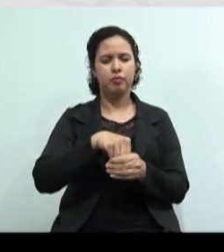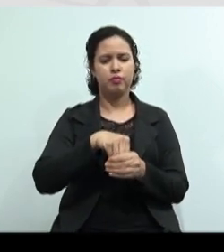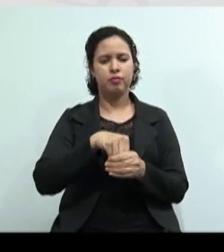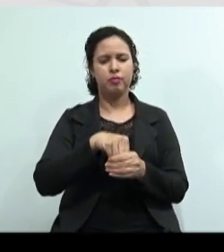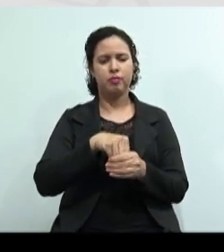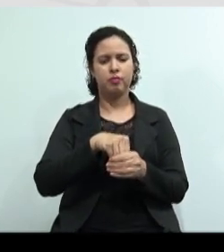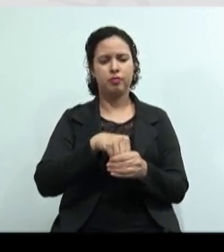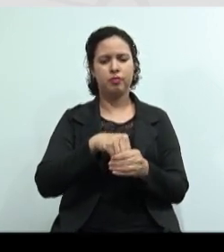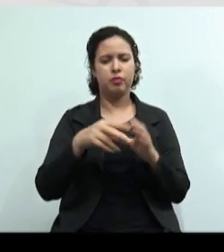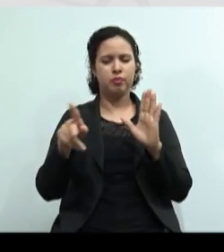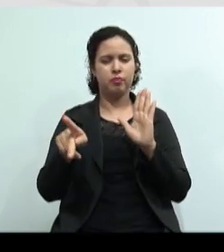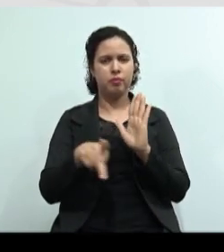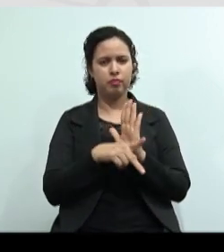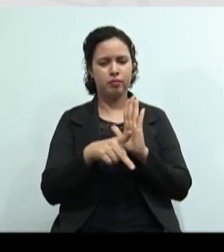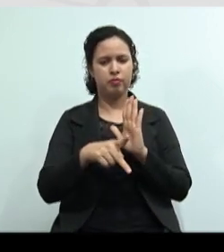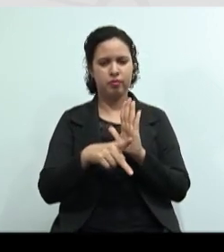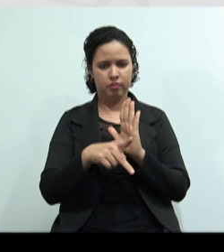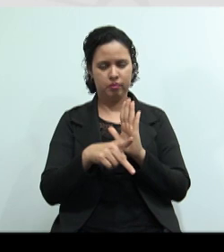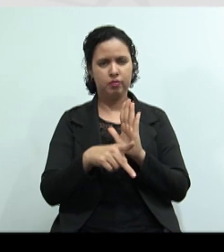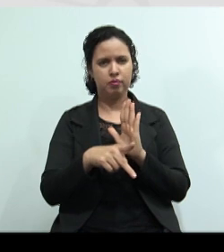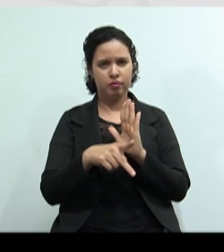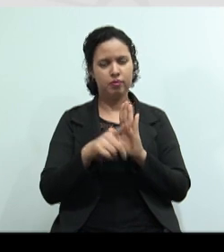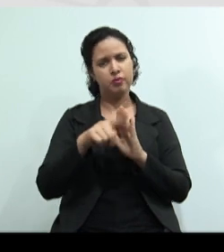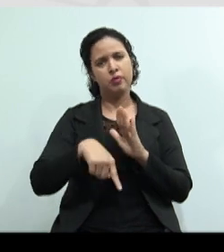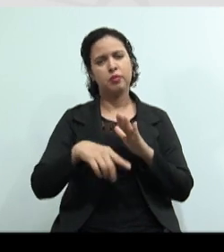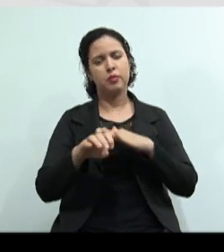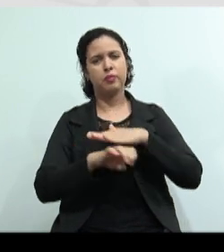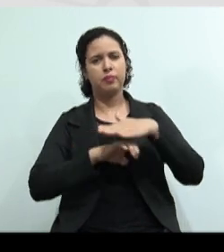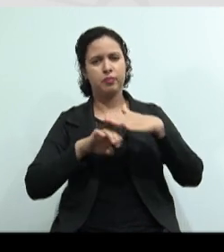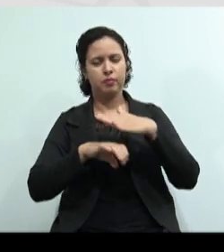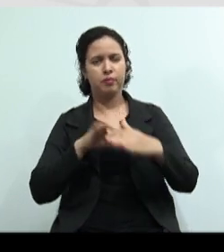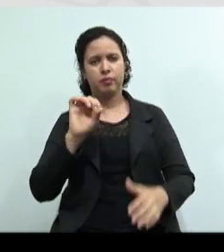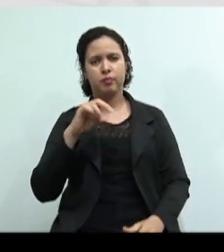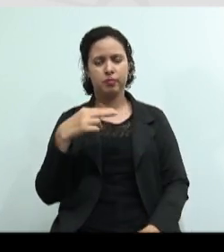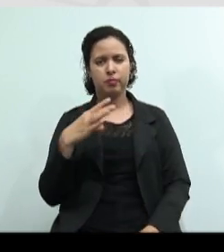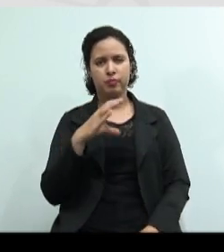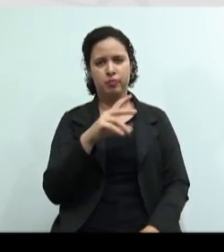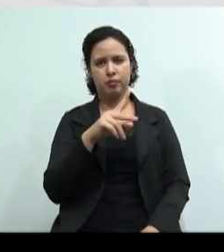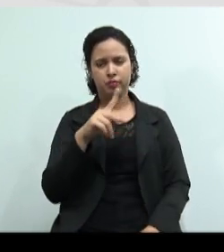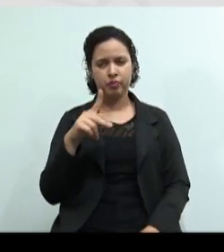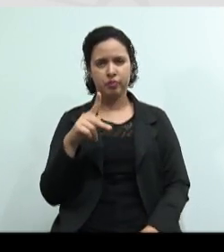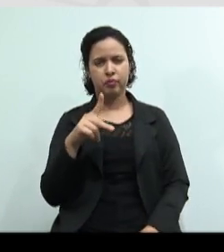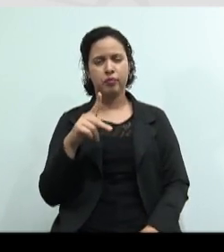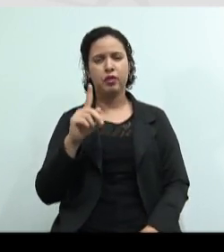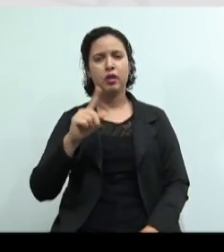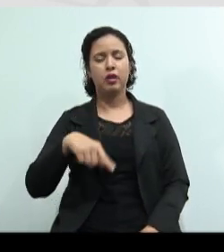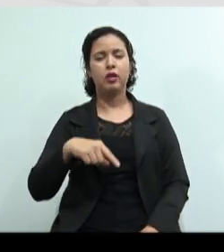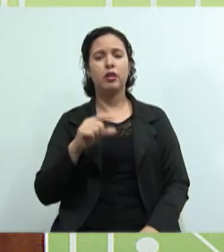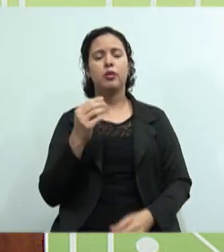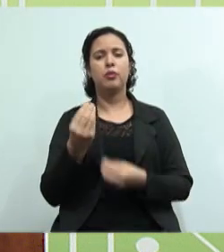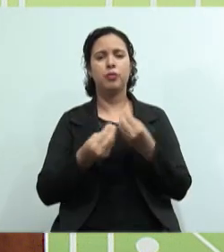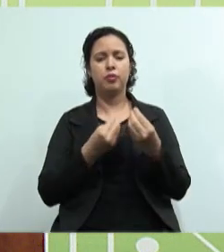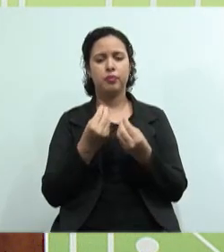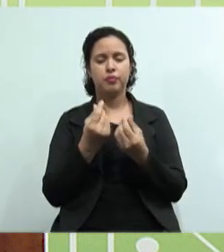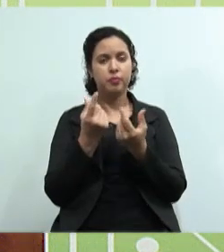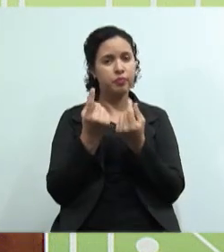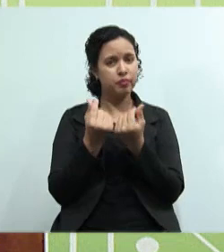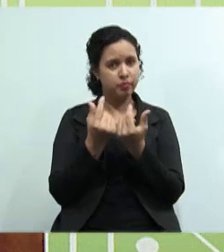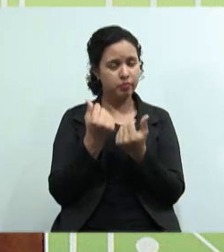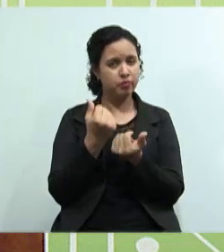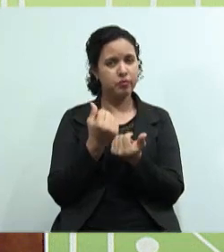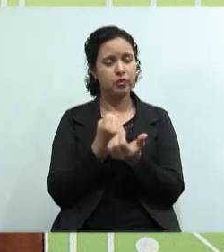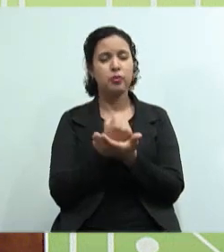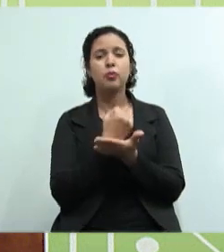o patrimônio de uma entidade. Então, ou seja, eu vou contar, aqui comigo, aluno, eu vou contar quanto